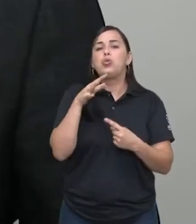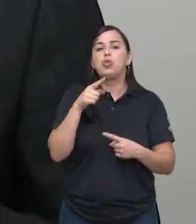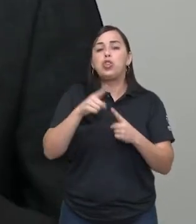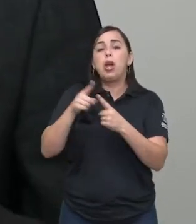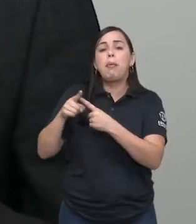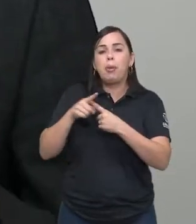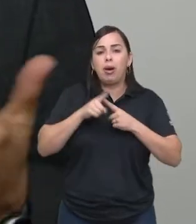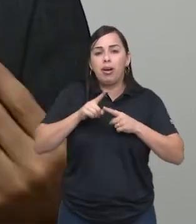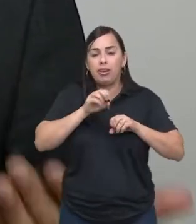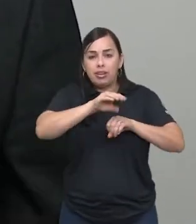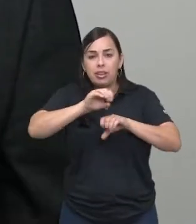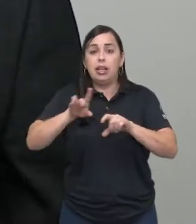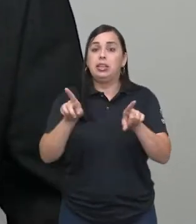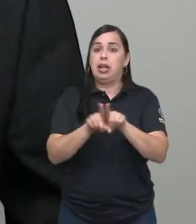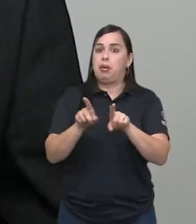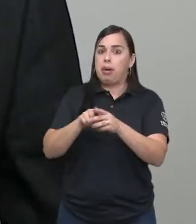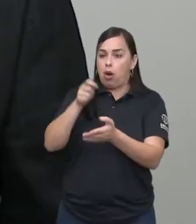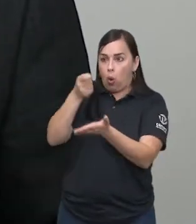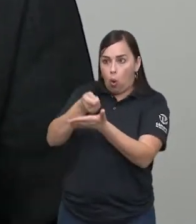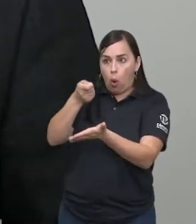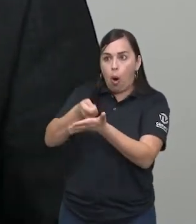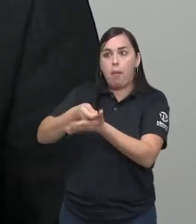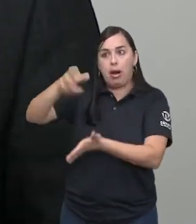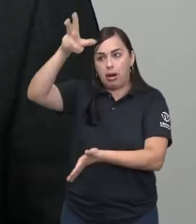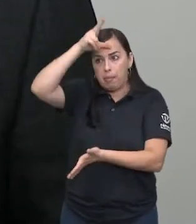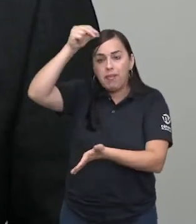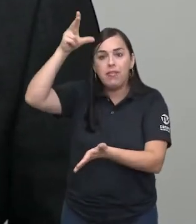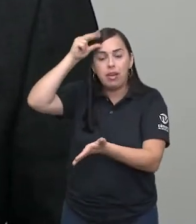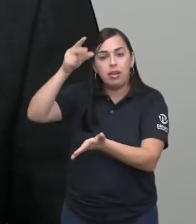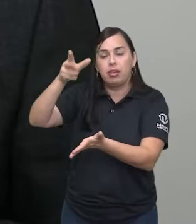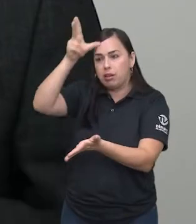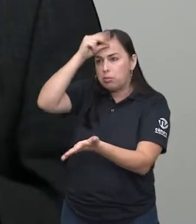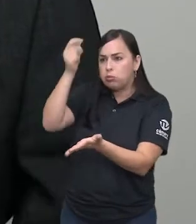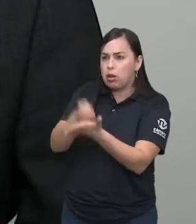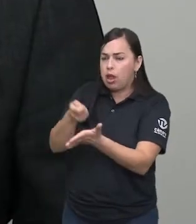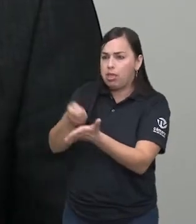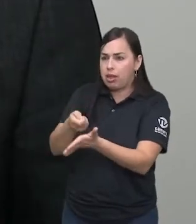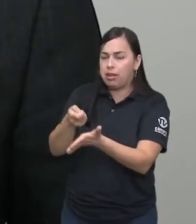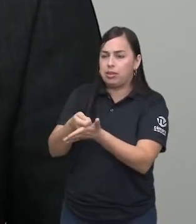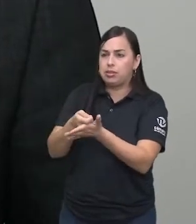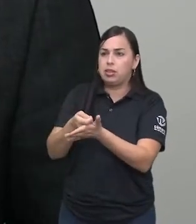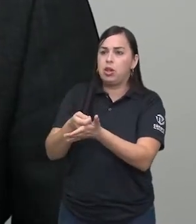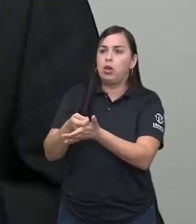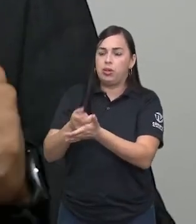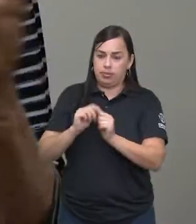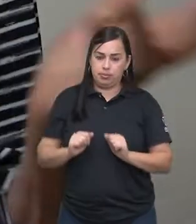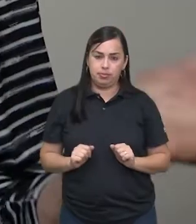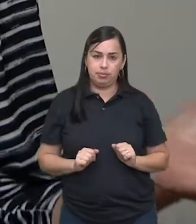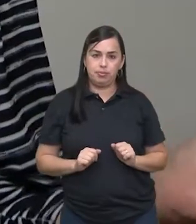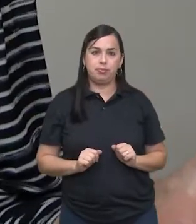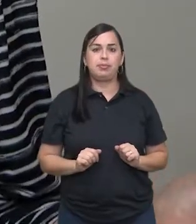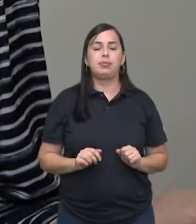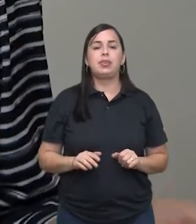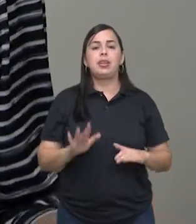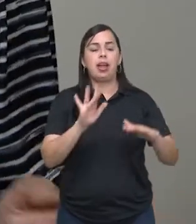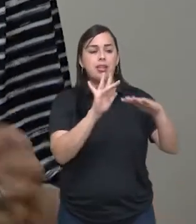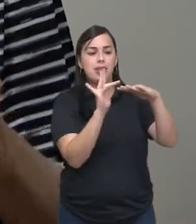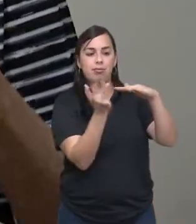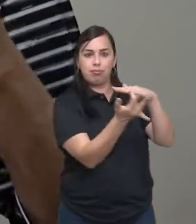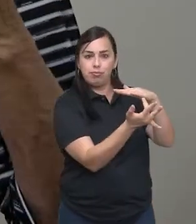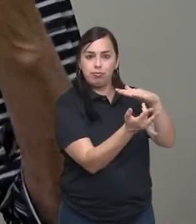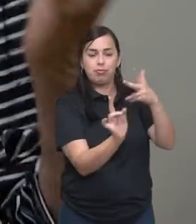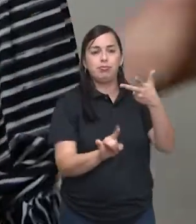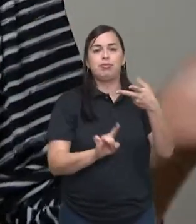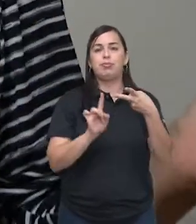né? Outra coisa é cobrando as ações do Executivo no combate a esse tipo de vírus. Através das redes